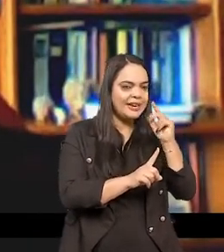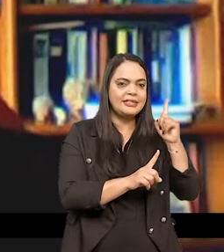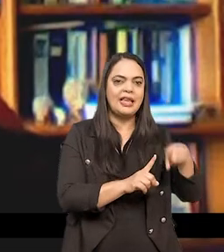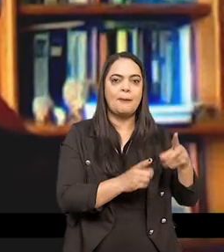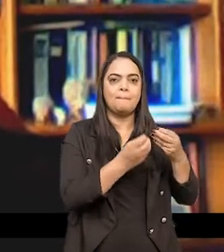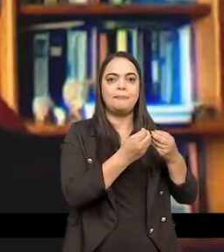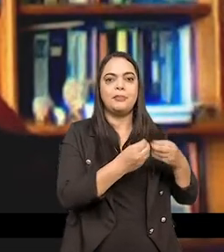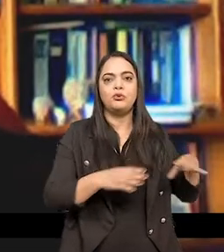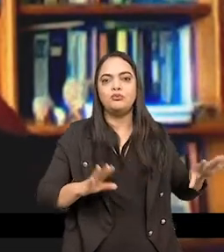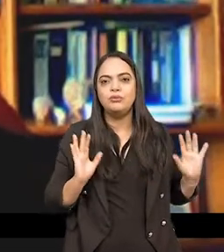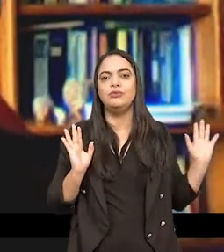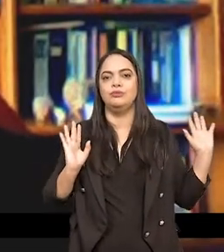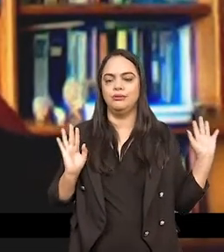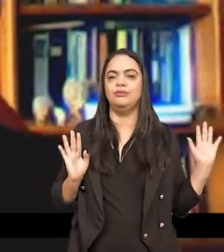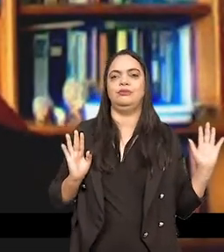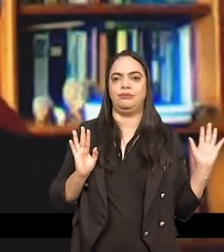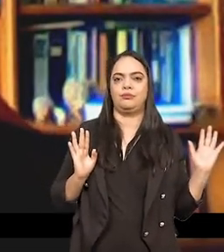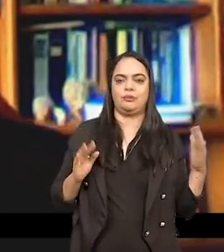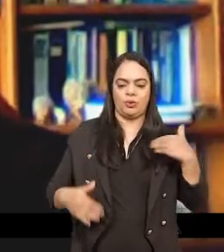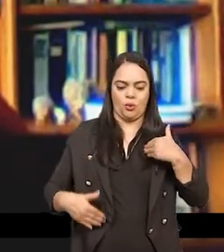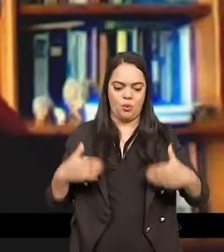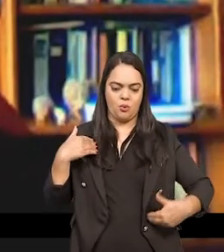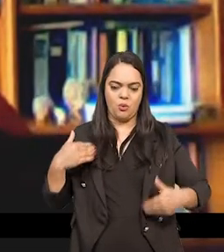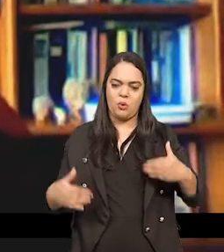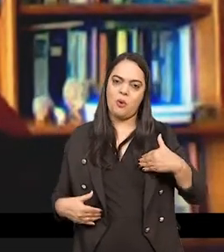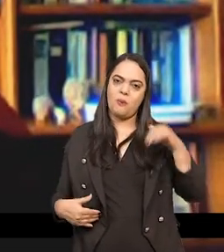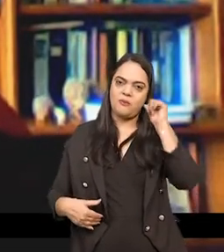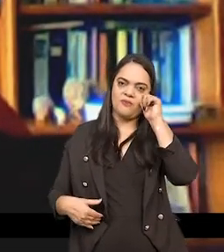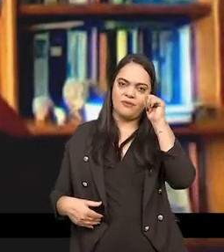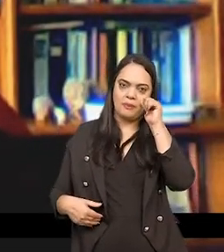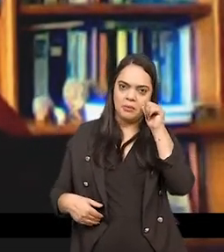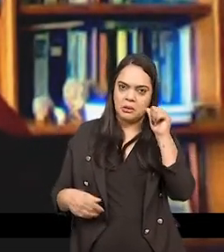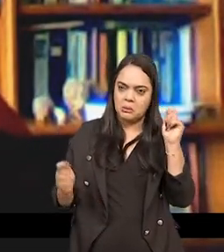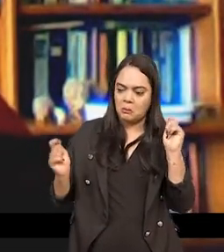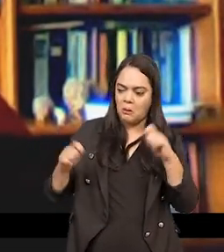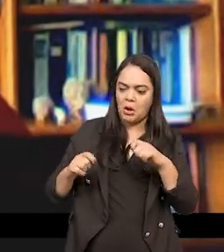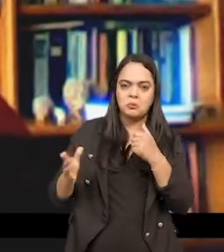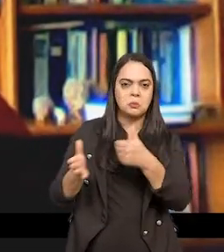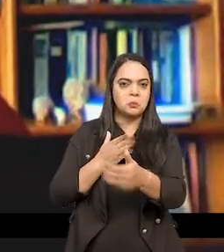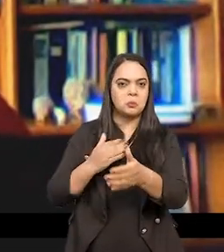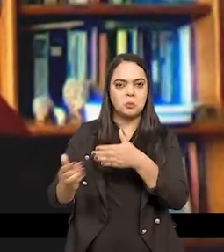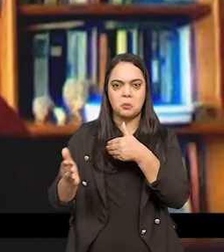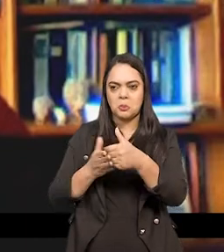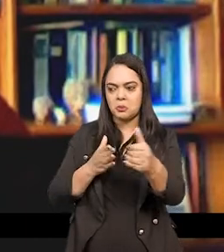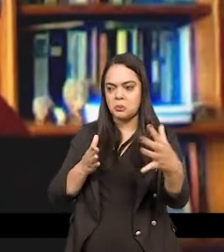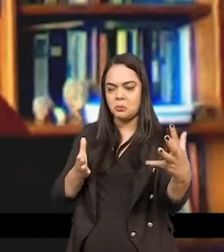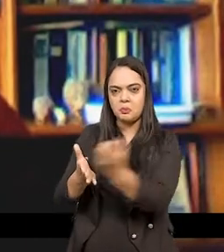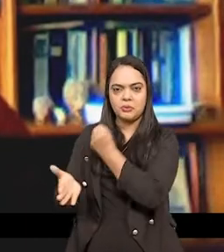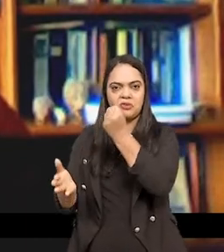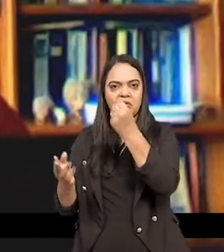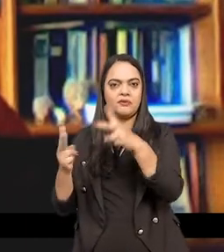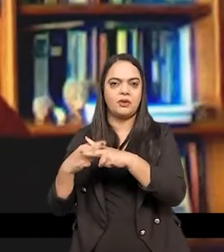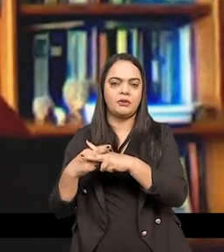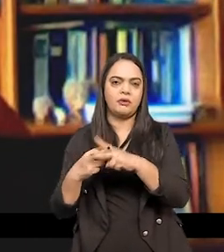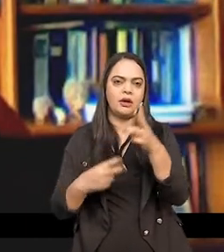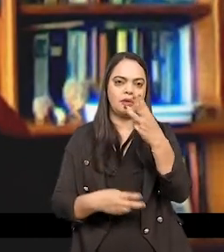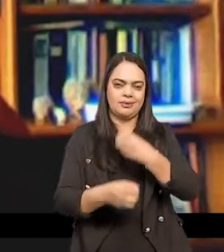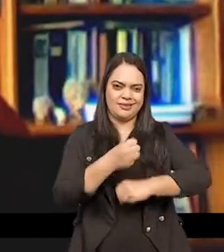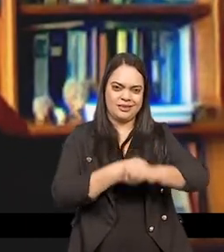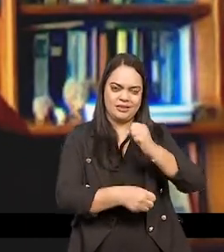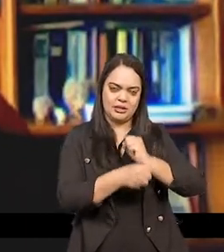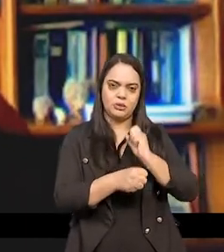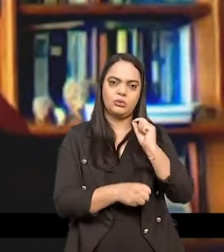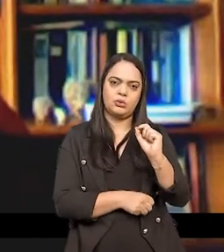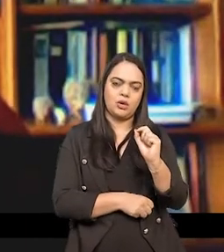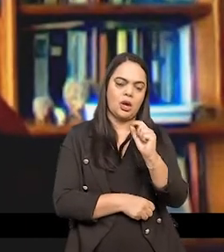um corpo que está aí para ser violado. Há 3 anos atrás, eu até entrei numa polêmica, um professor de